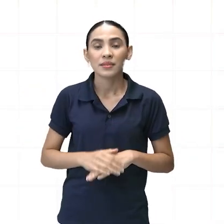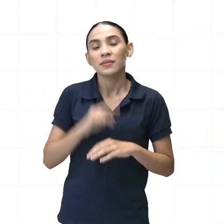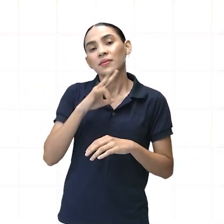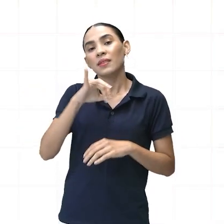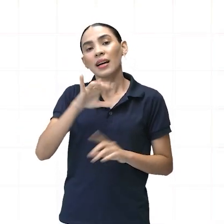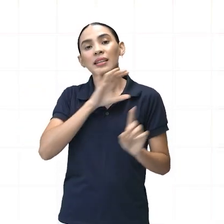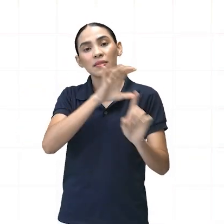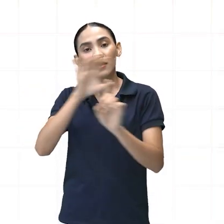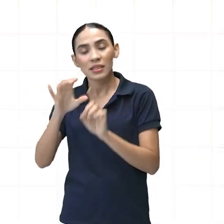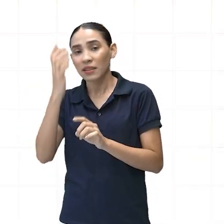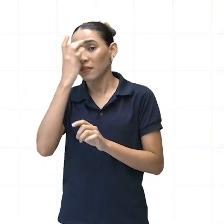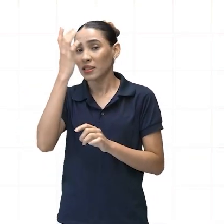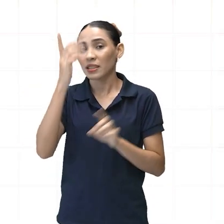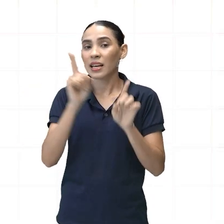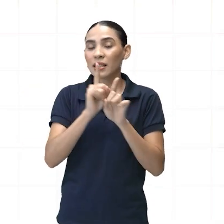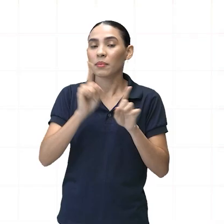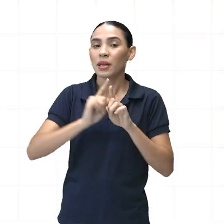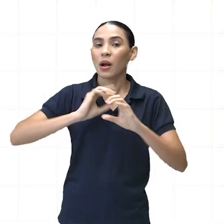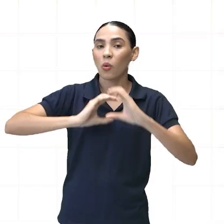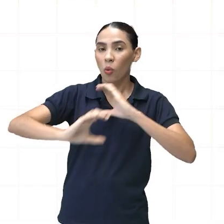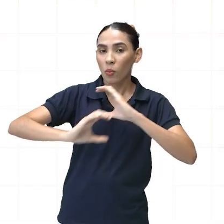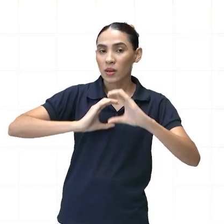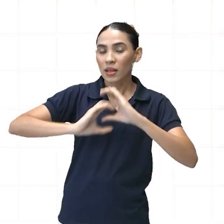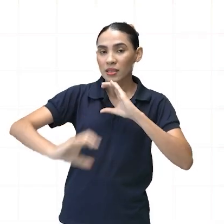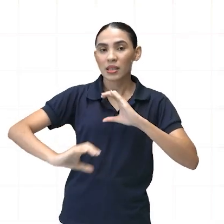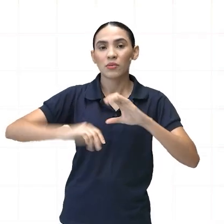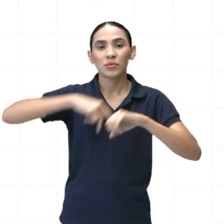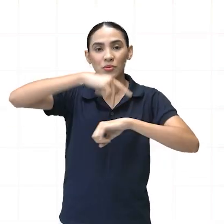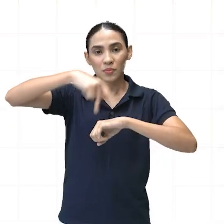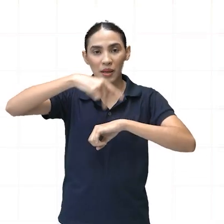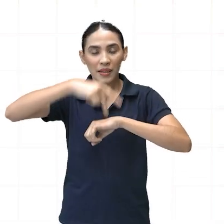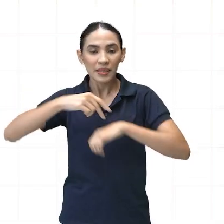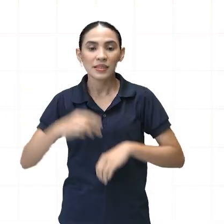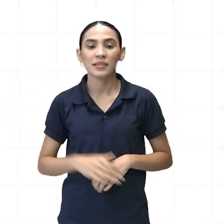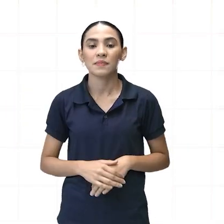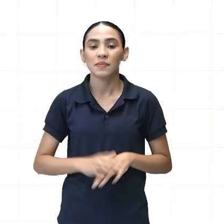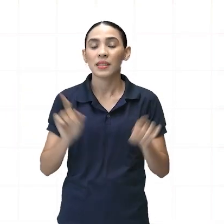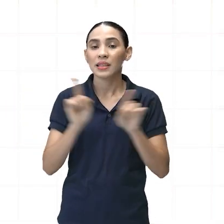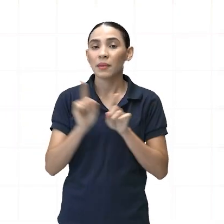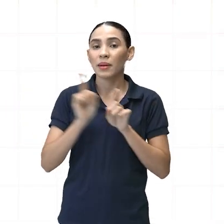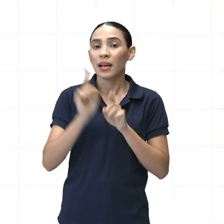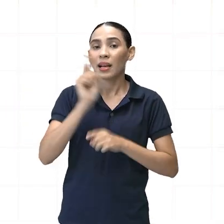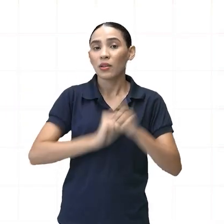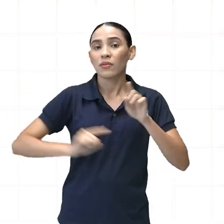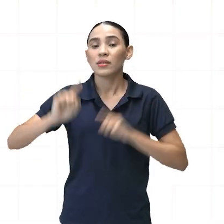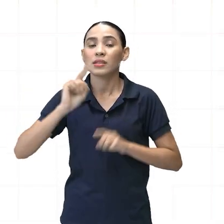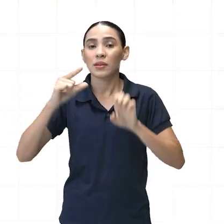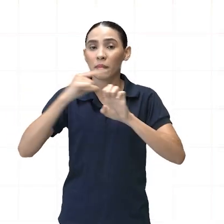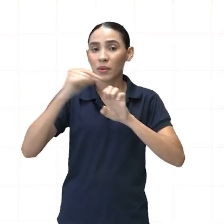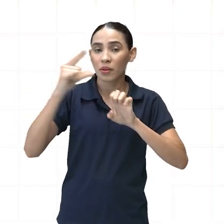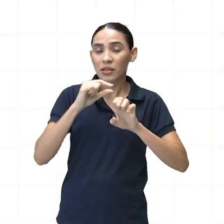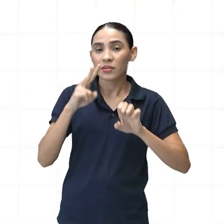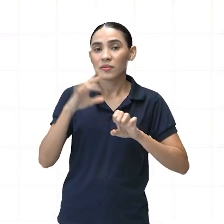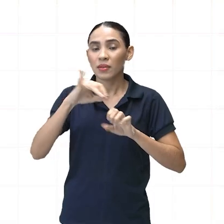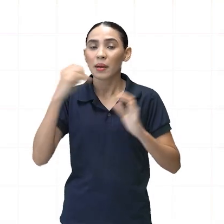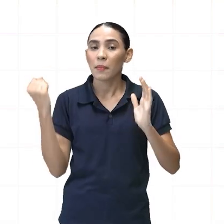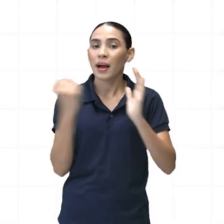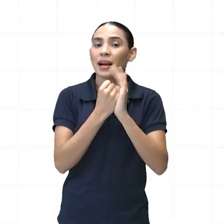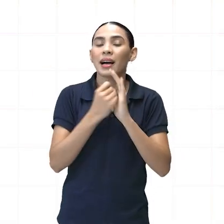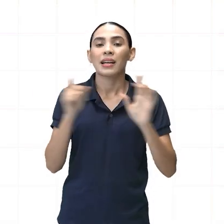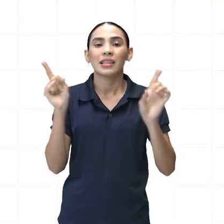isso acaba facilitando a comunicação entre os países e a inovação e empreendedorismo acaba